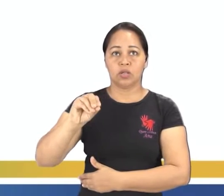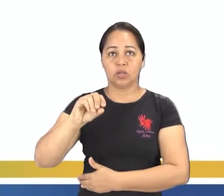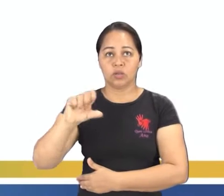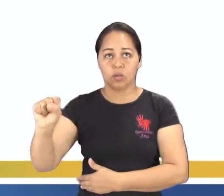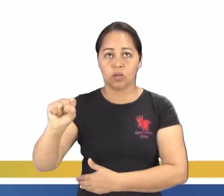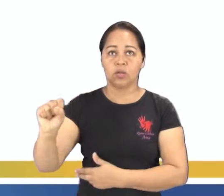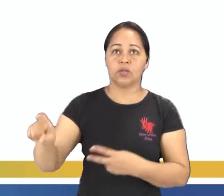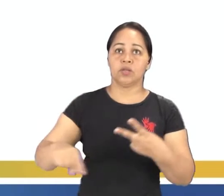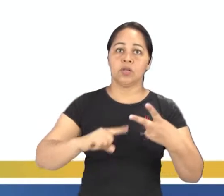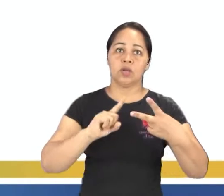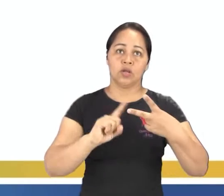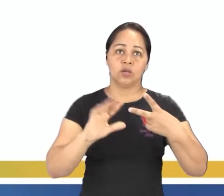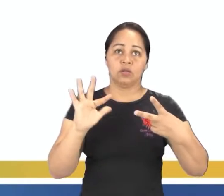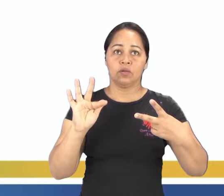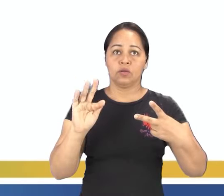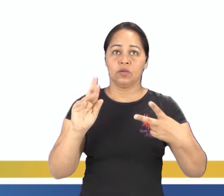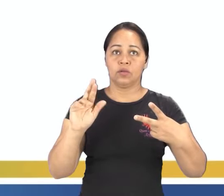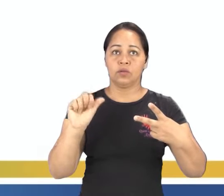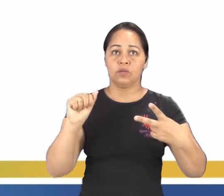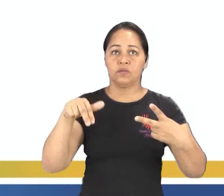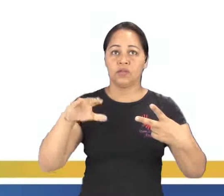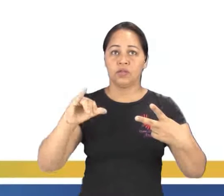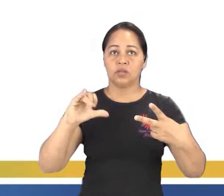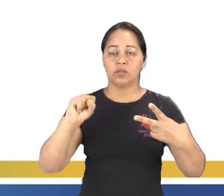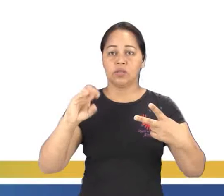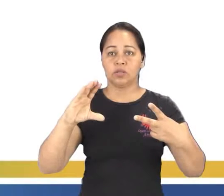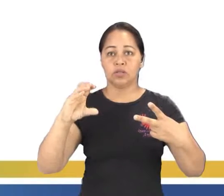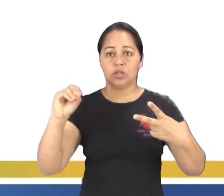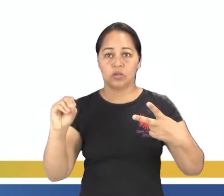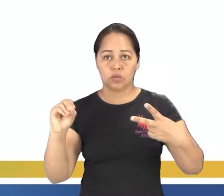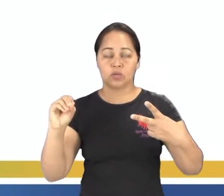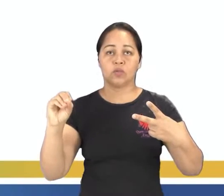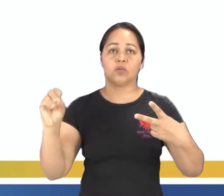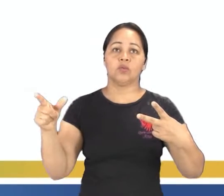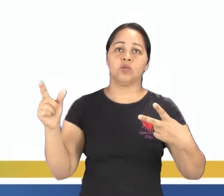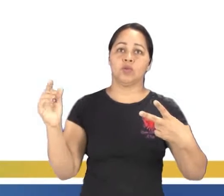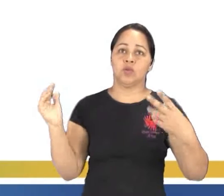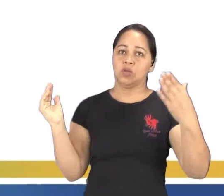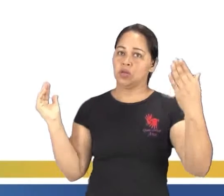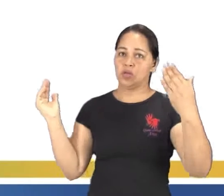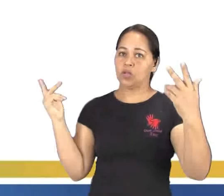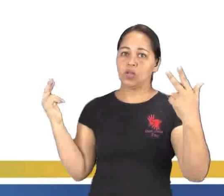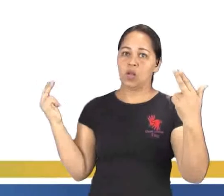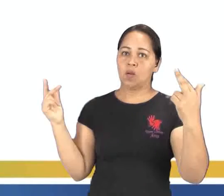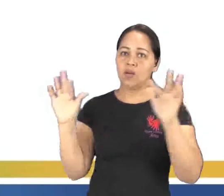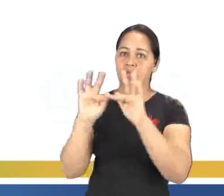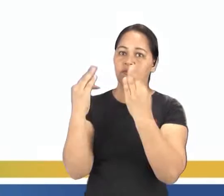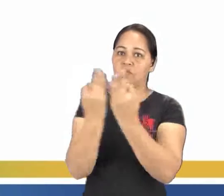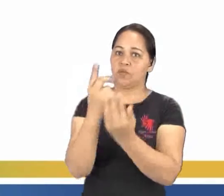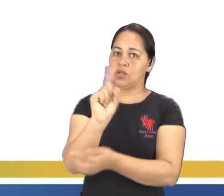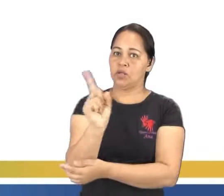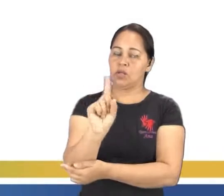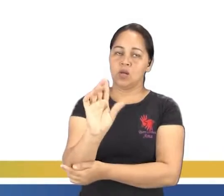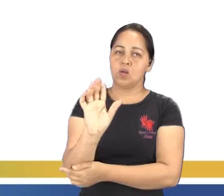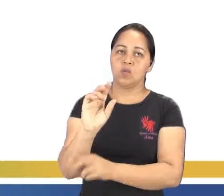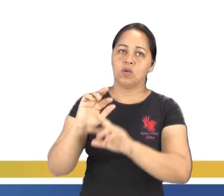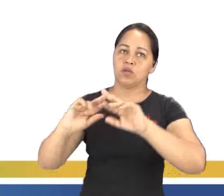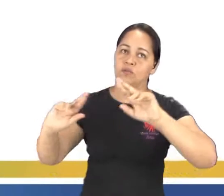apenas um nome, né, parecido, mas não eram parentes, só para cargo de dúvida de